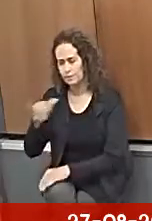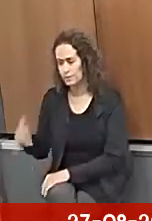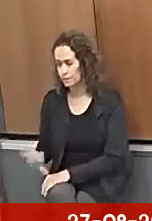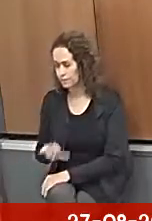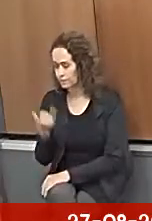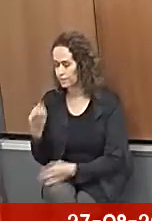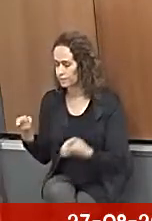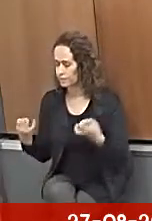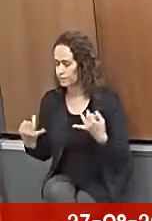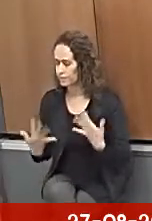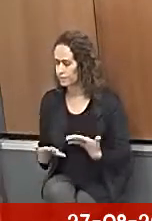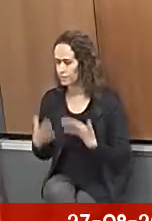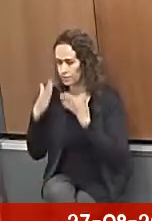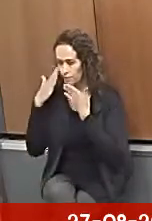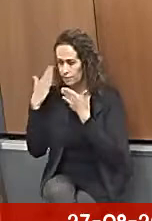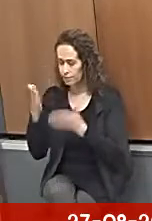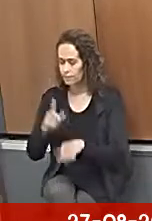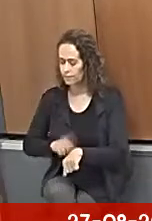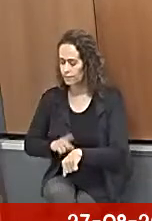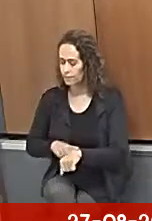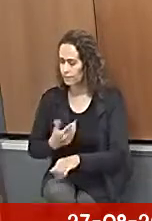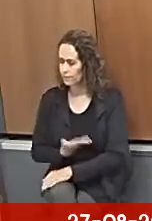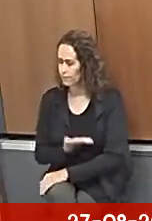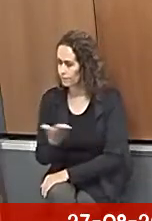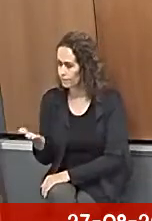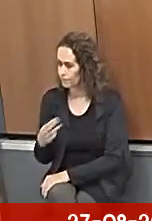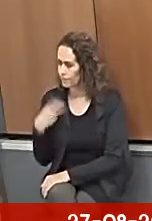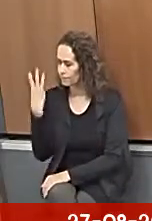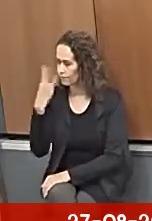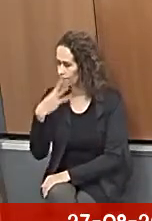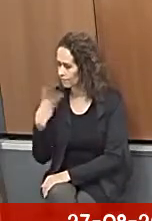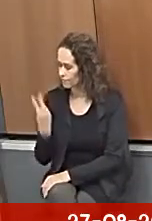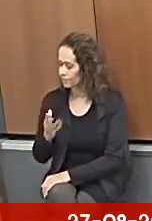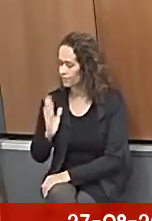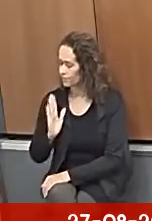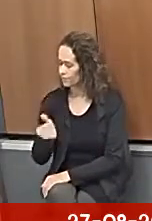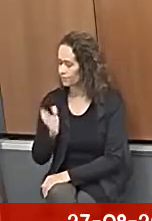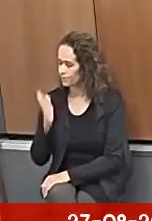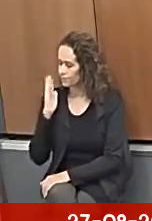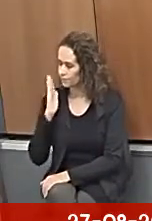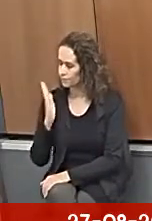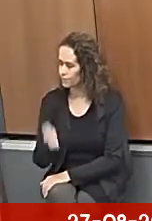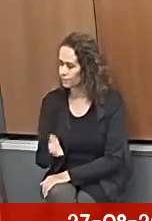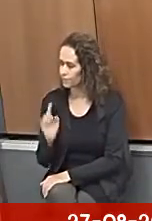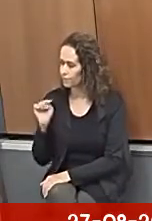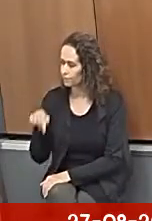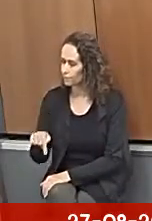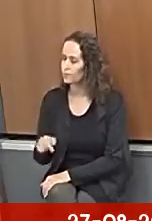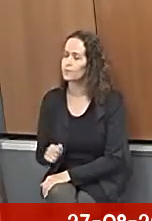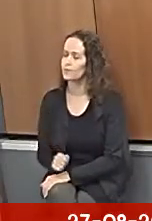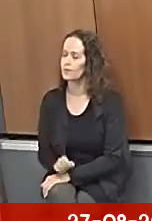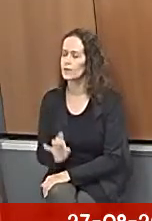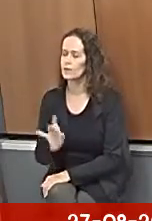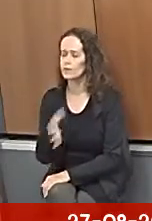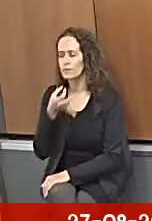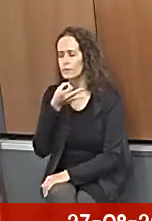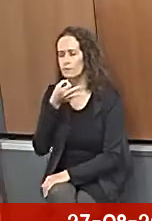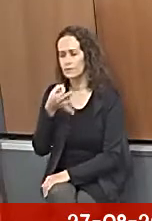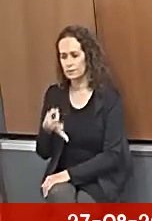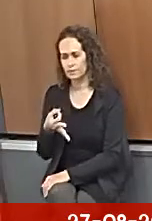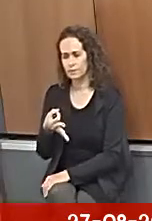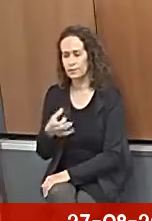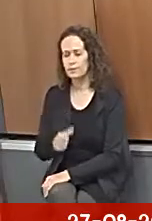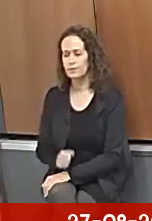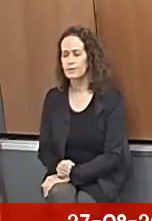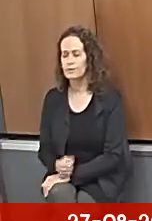de falar e agradeço e pelo tempo de vocês são três horas é que nós já estamos aqui é eu queria só dá uma sugestão é